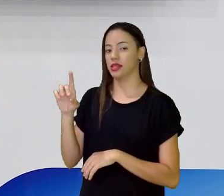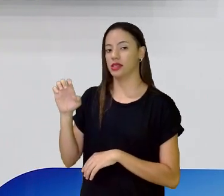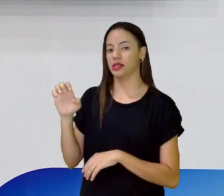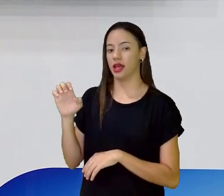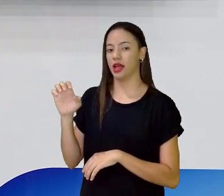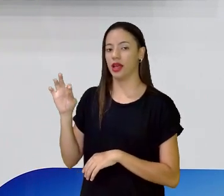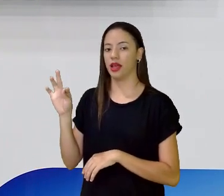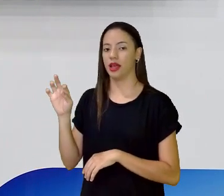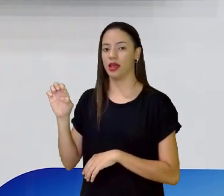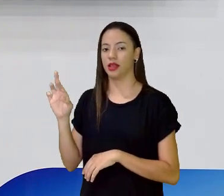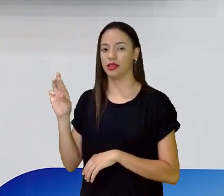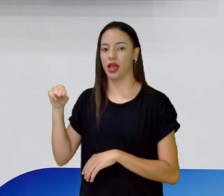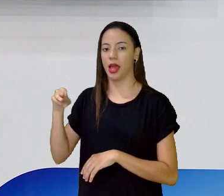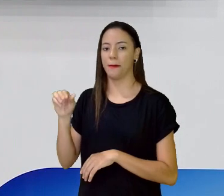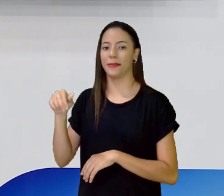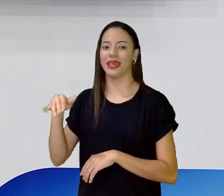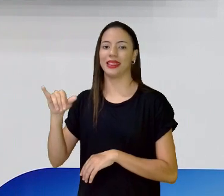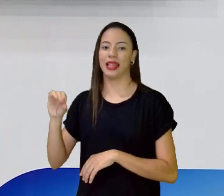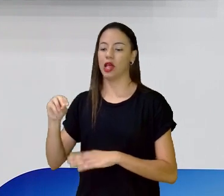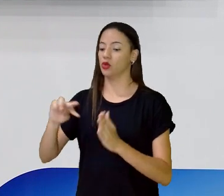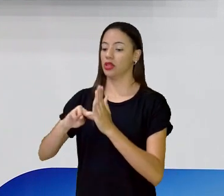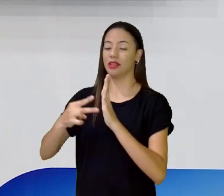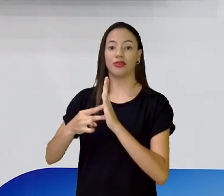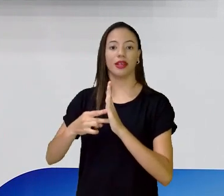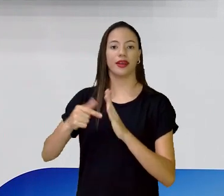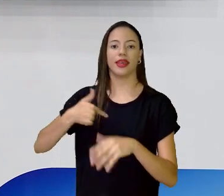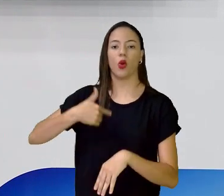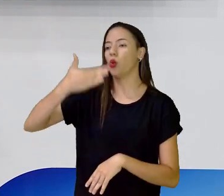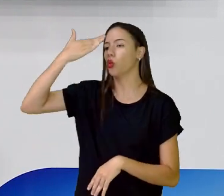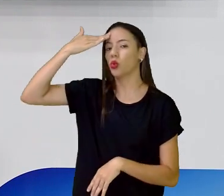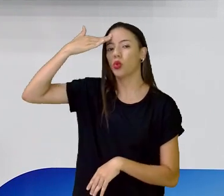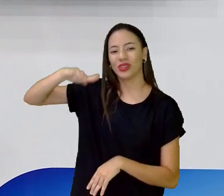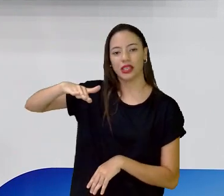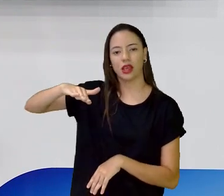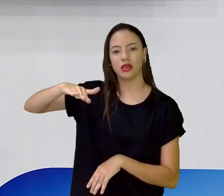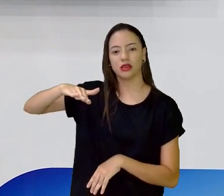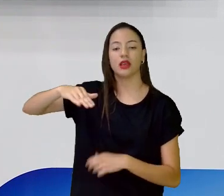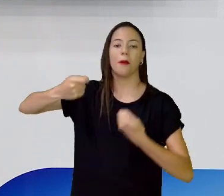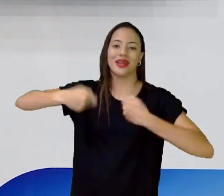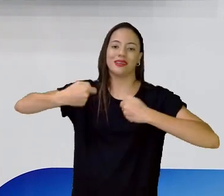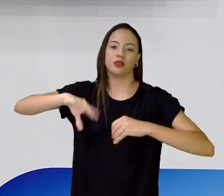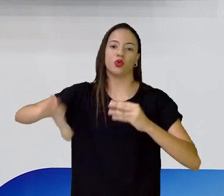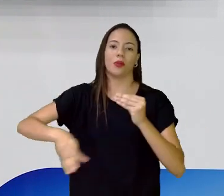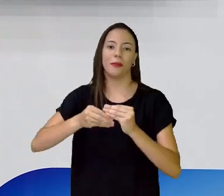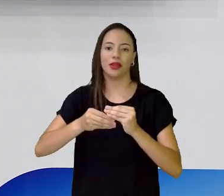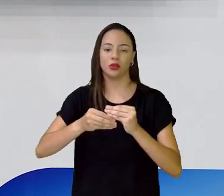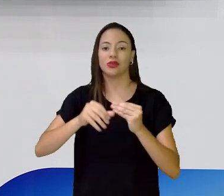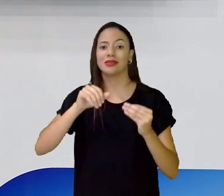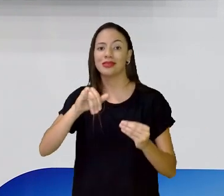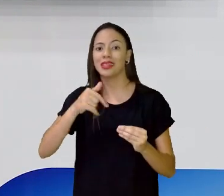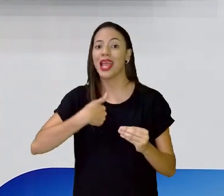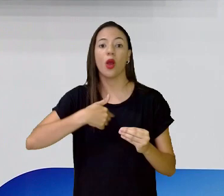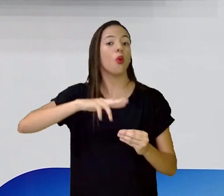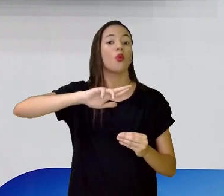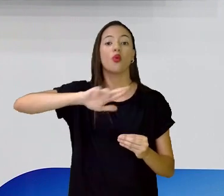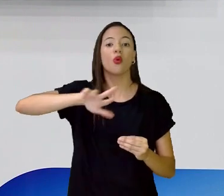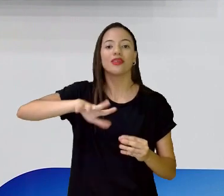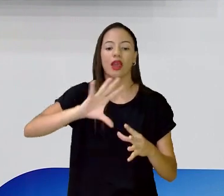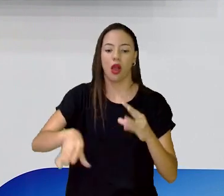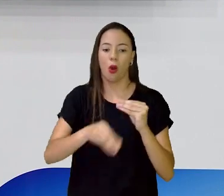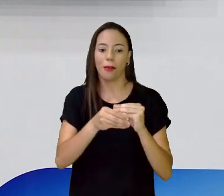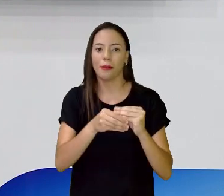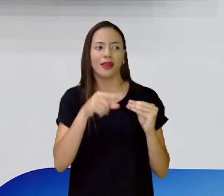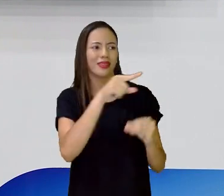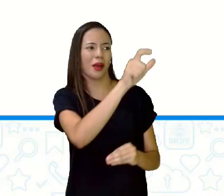diz que não determina, você não sabe. Se você não falar, o outro não vai saber, tá? Então, exemplos